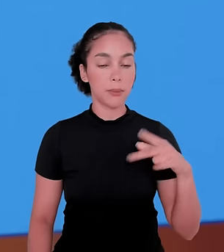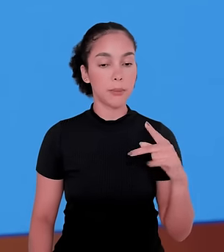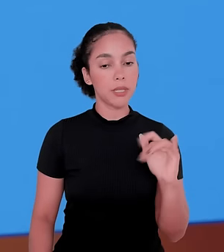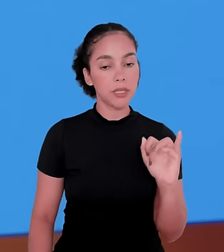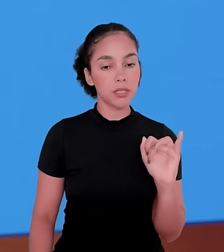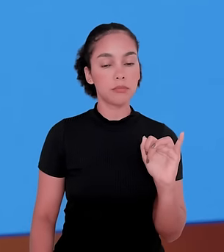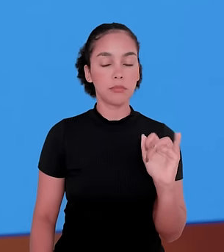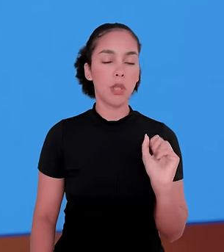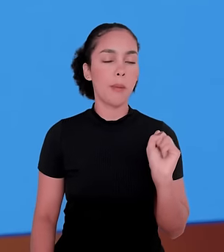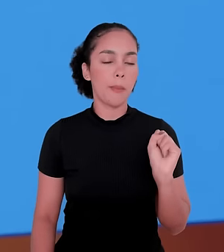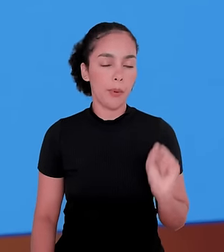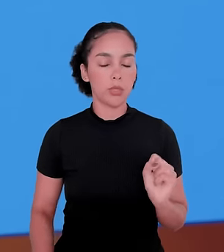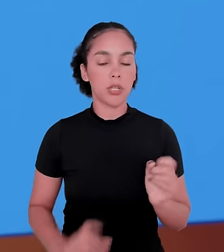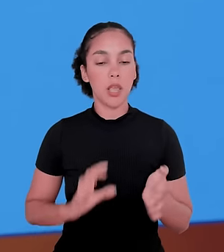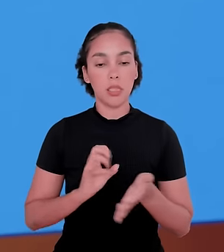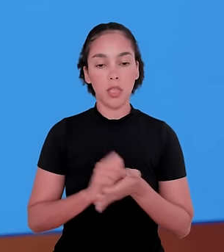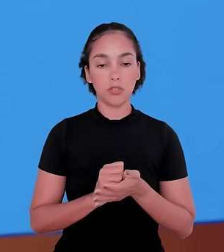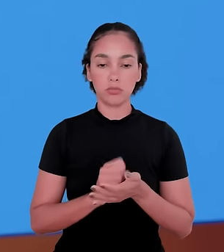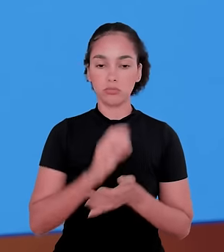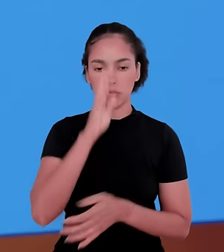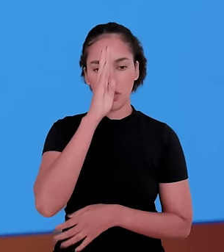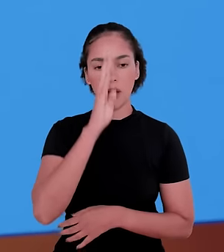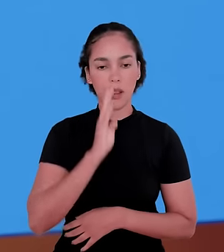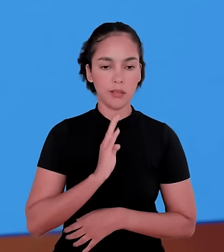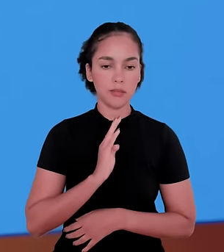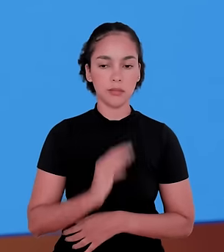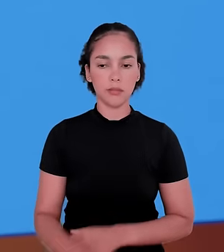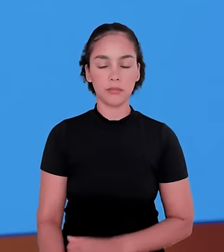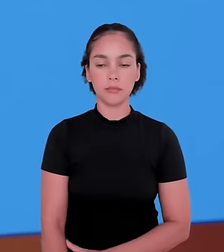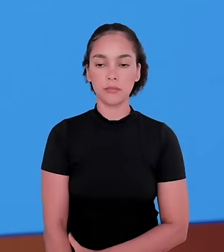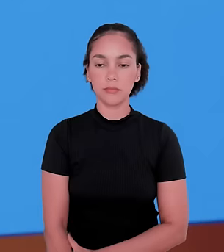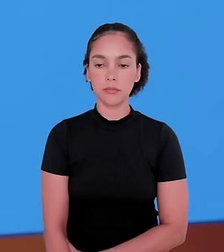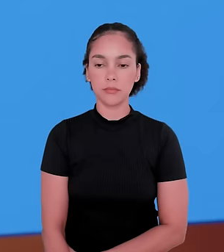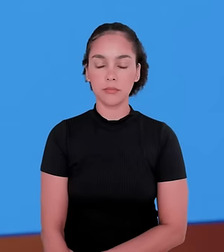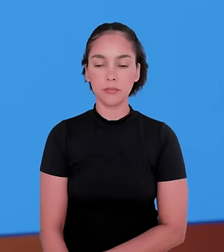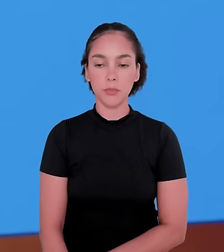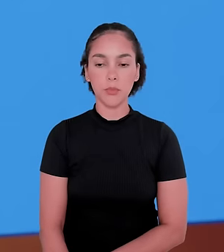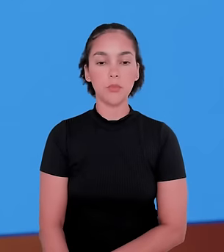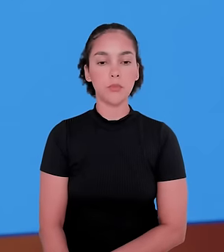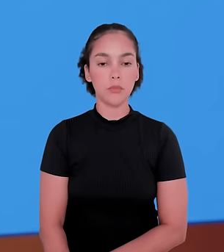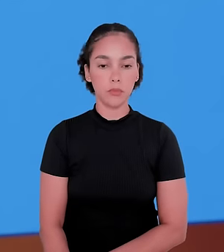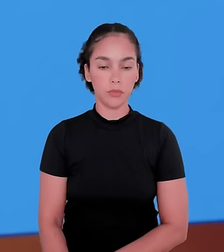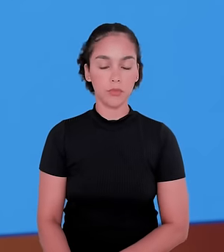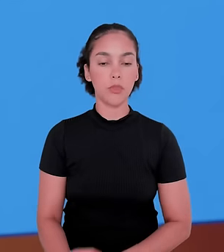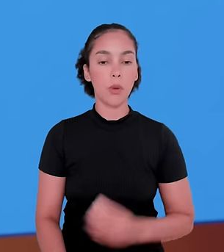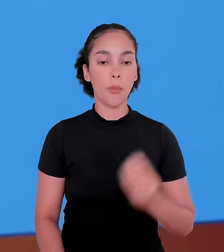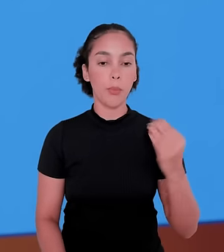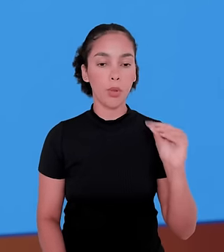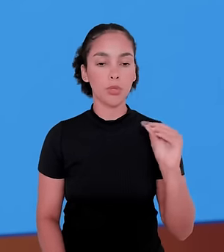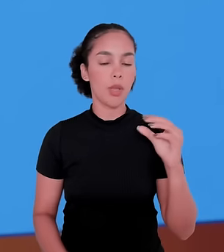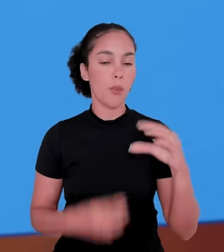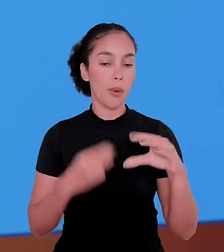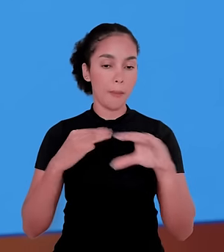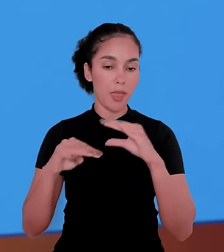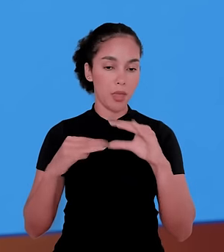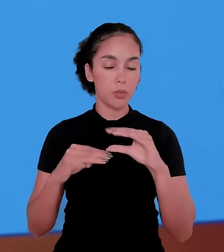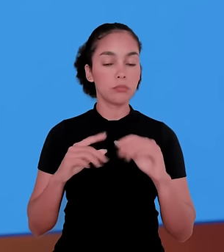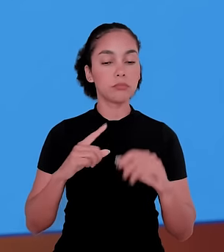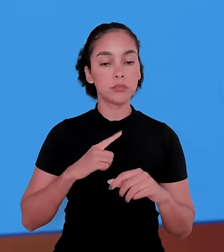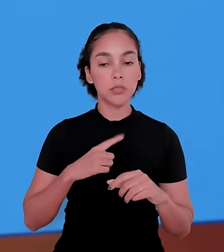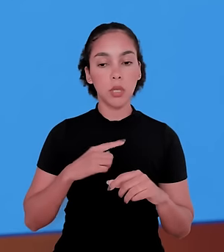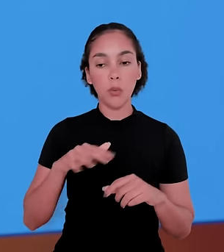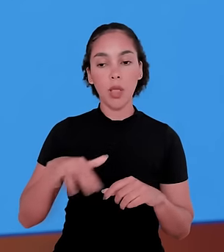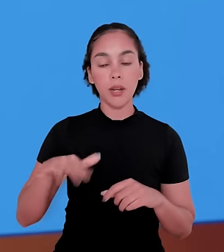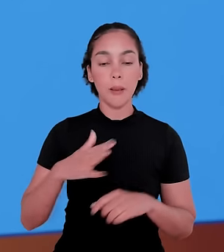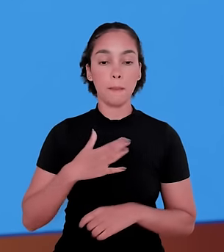exemplo você pode fazer um cadastro gratuito lá botar um um login né botar o seu e-mail e tudo e aí você tem o campo